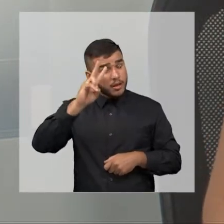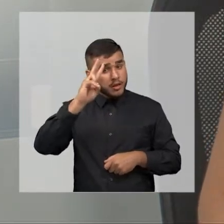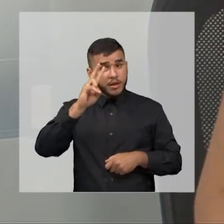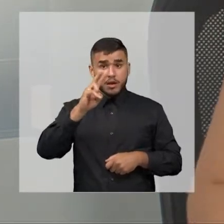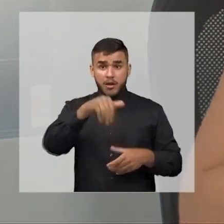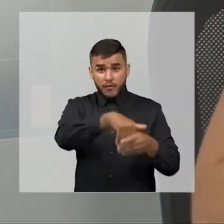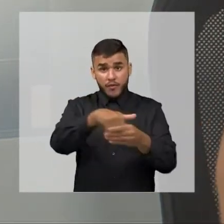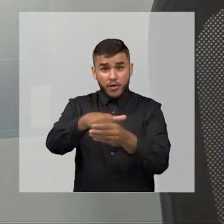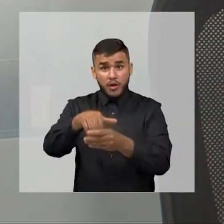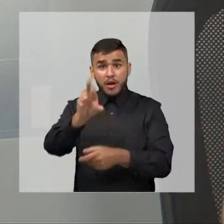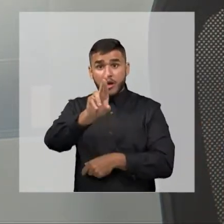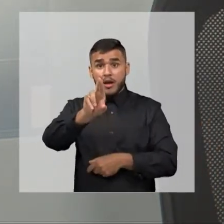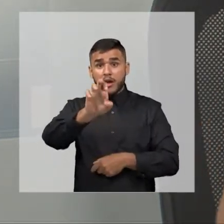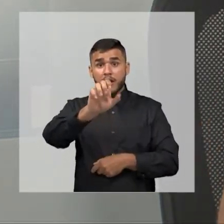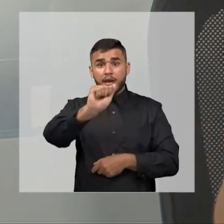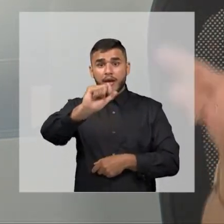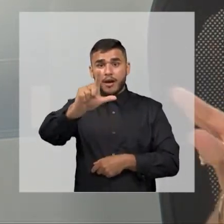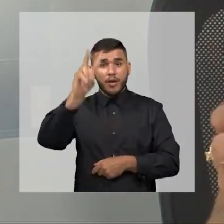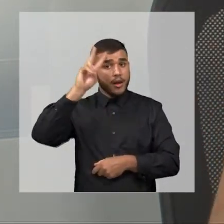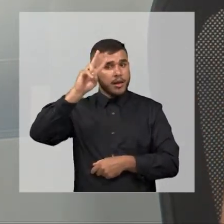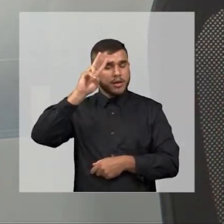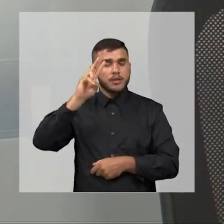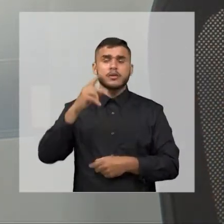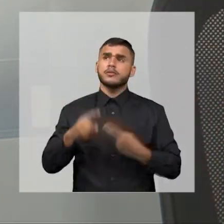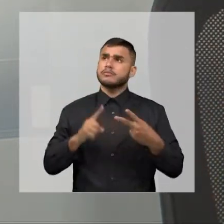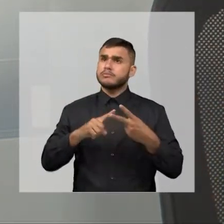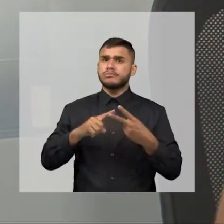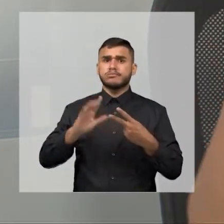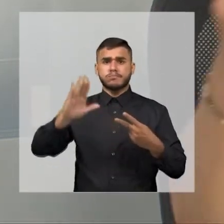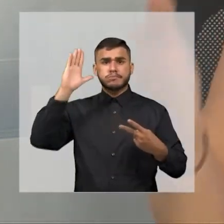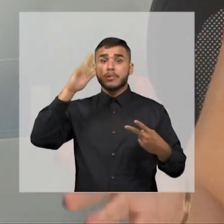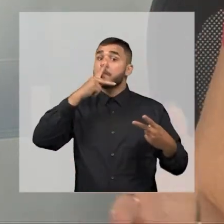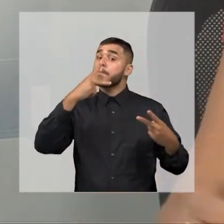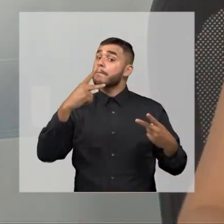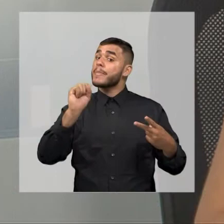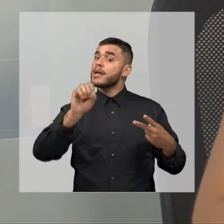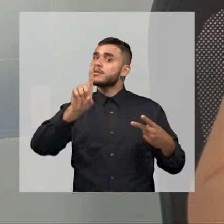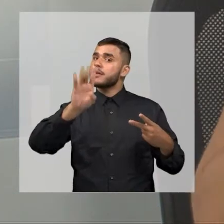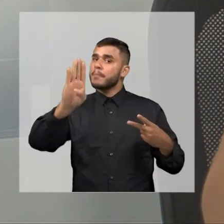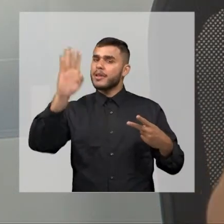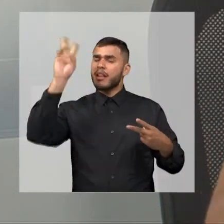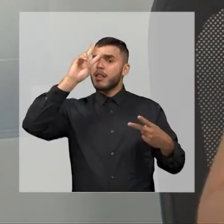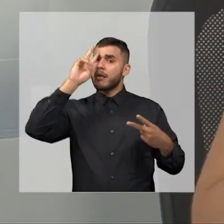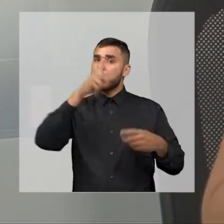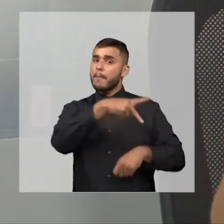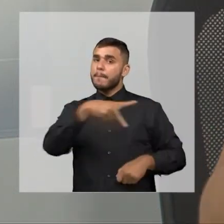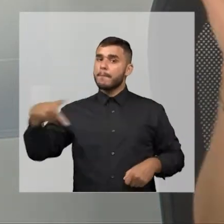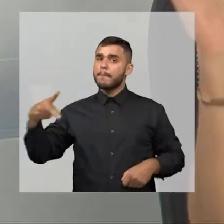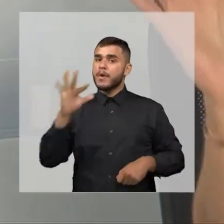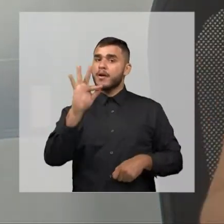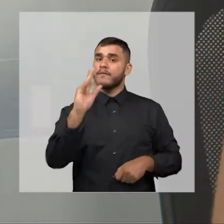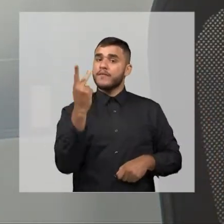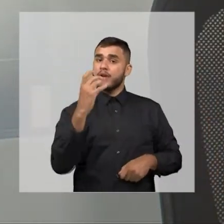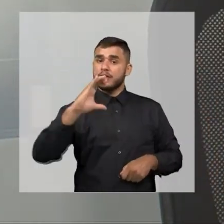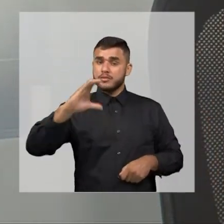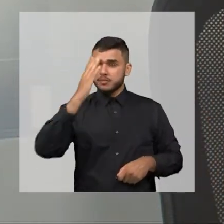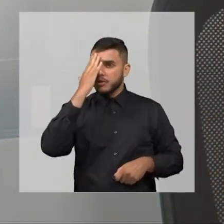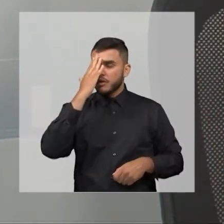Real, votou contra muitas coisas boas aí que foi proposto pelo PSDB e depois quando...